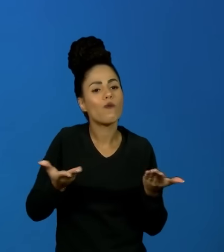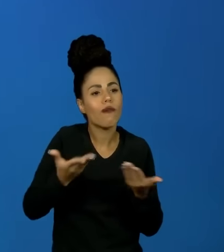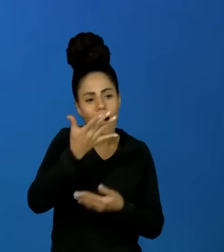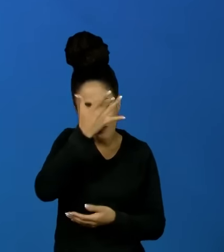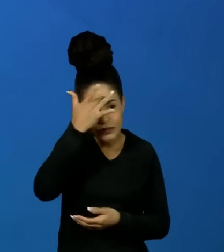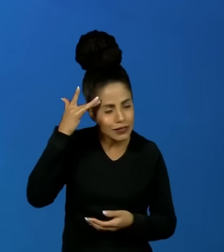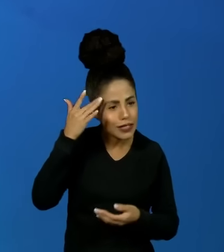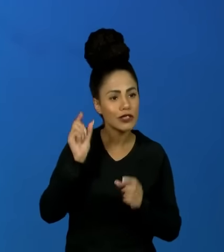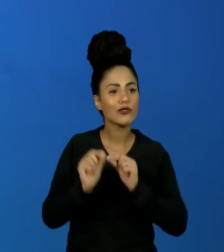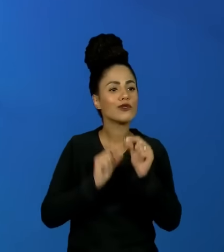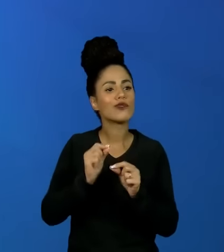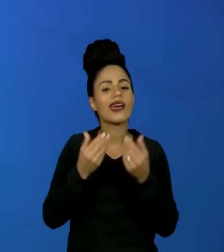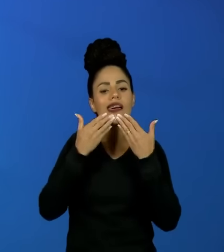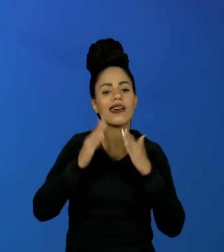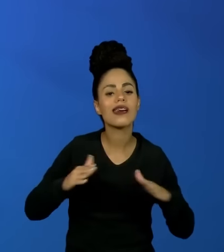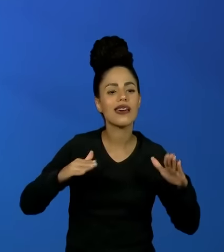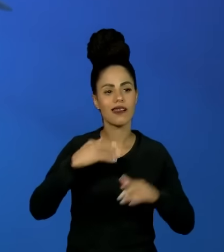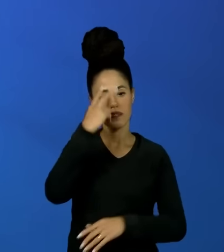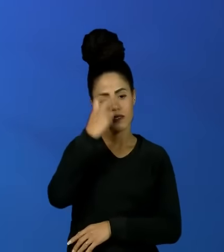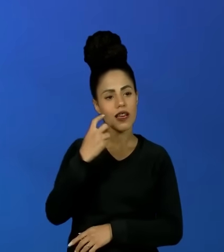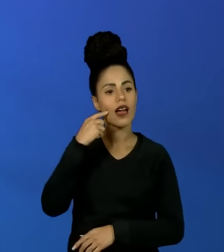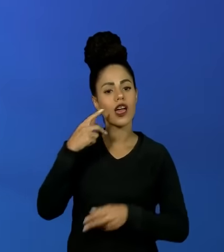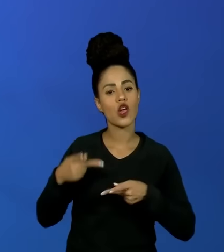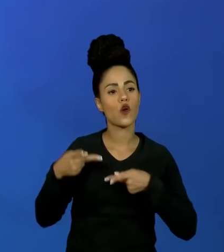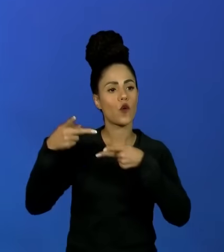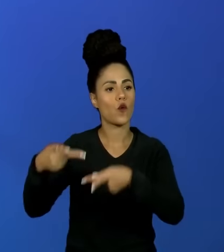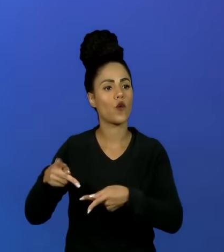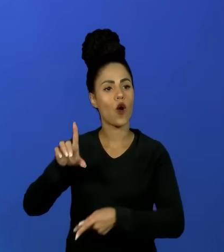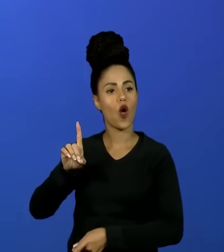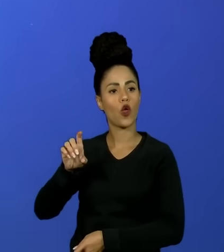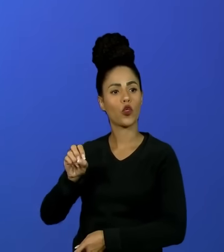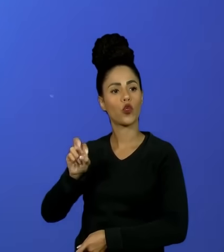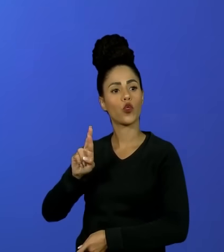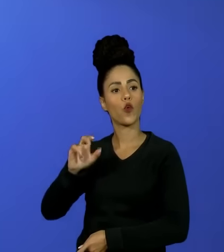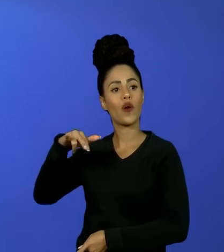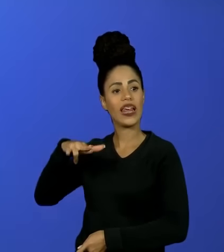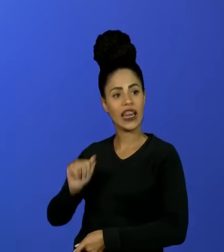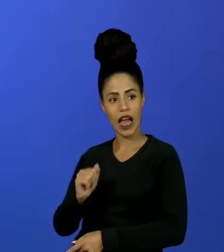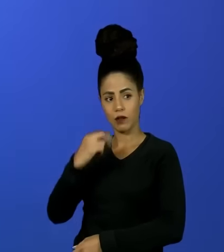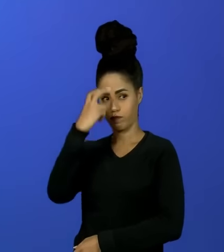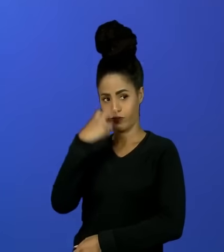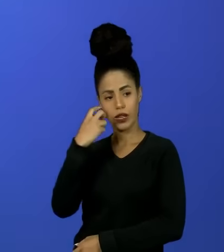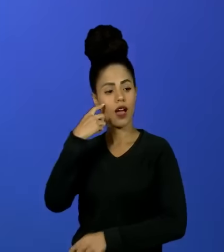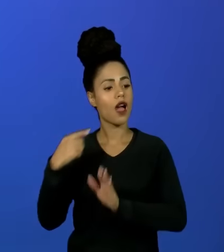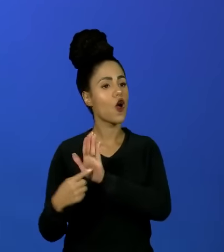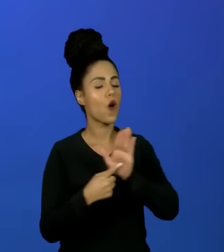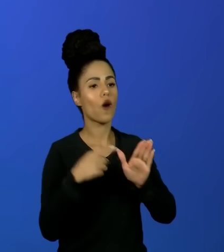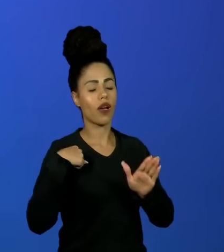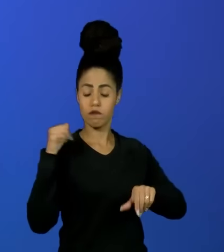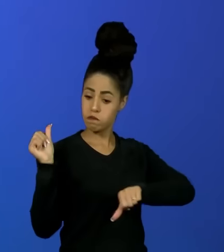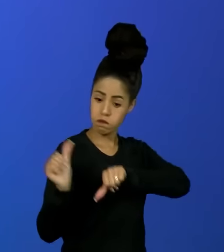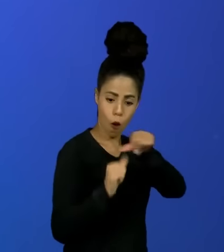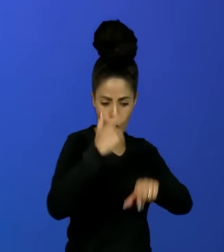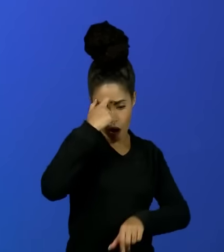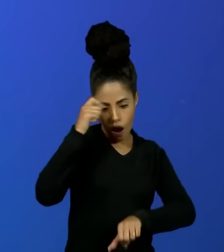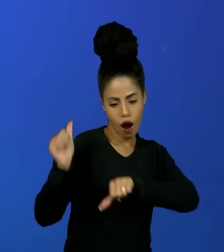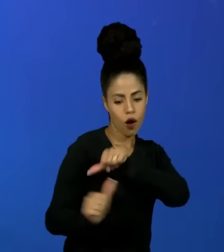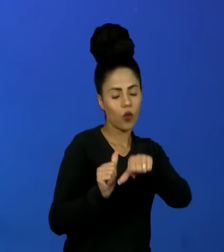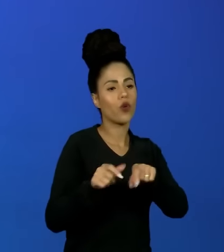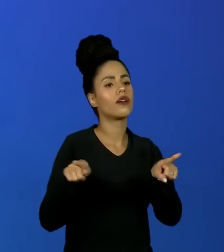tinha lidado. Eu visitei a Fundação Dorina Novil para Cegos em junho do ano passado, e saí de lá transformado. E o